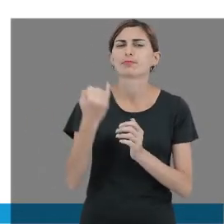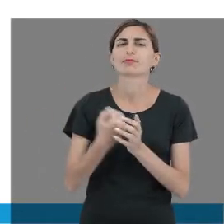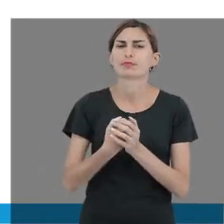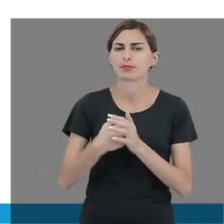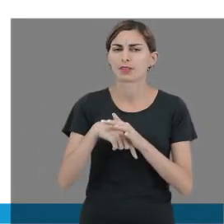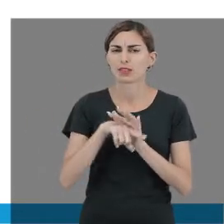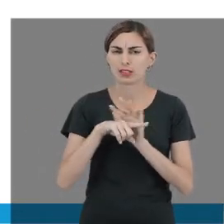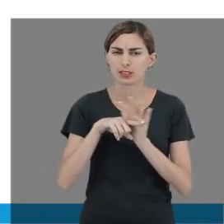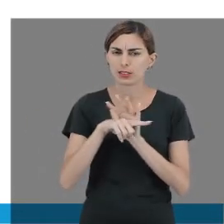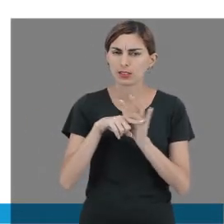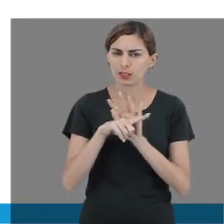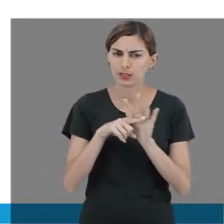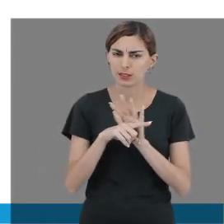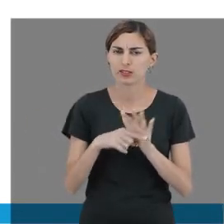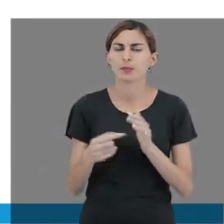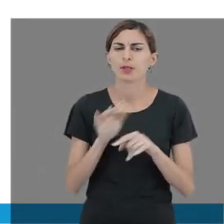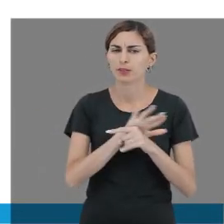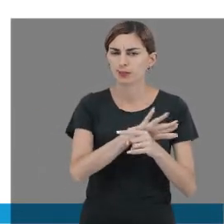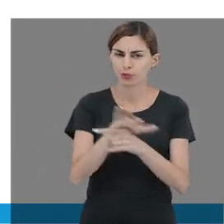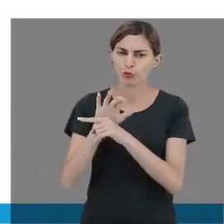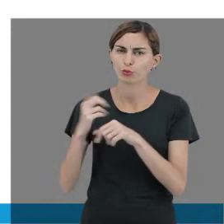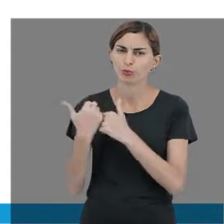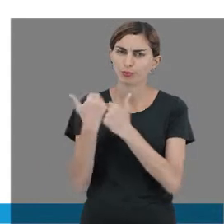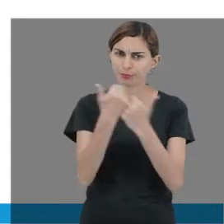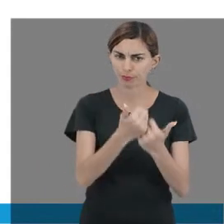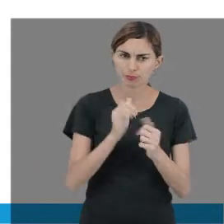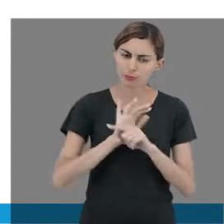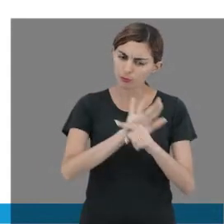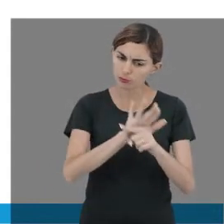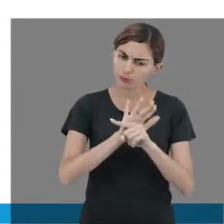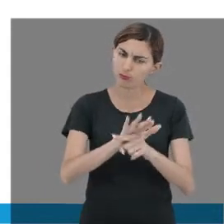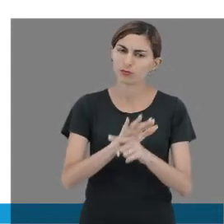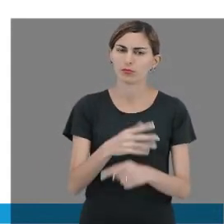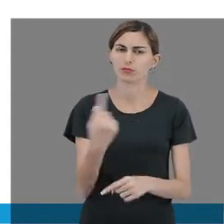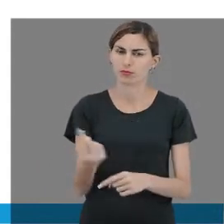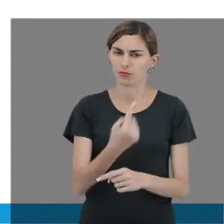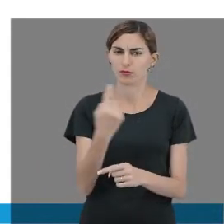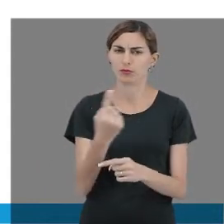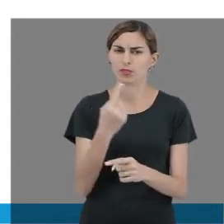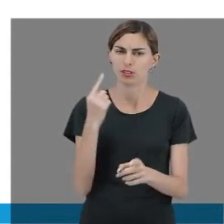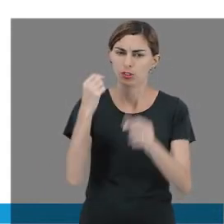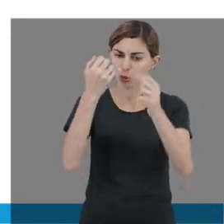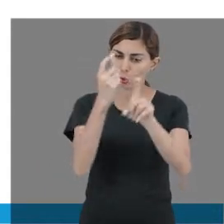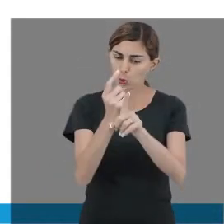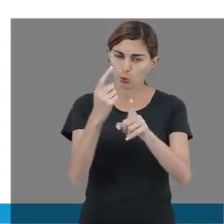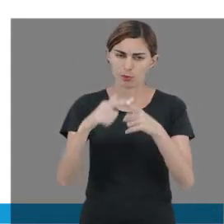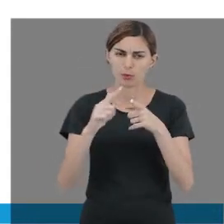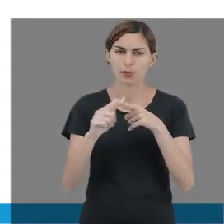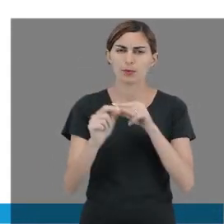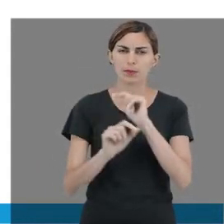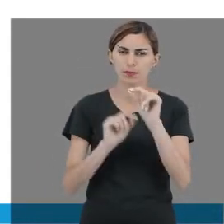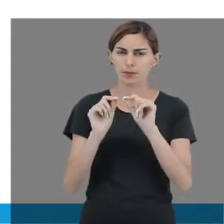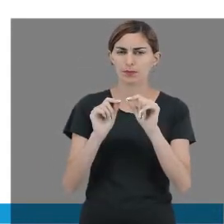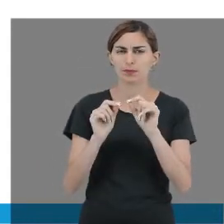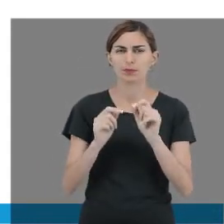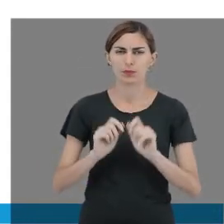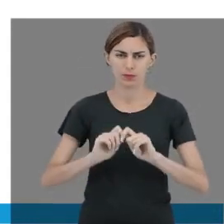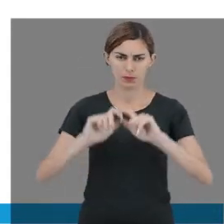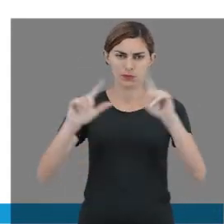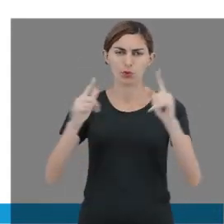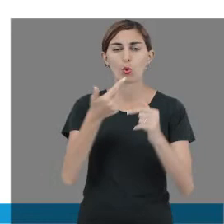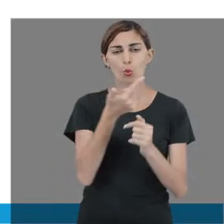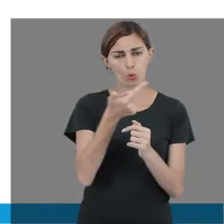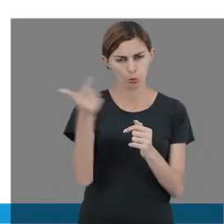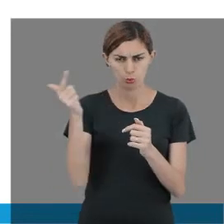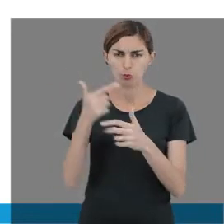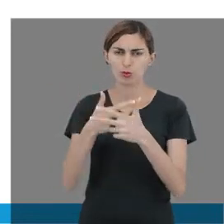exames complementares, eles dão um suporte, mas eles sozinhos não definem muito, né? E outra coisa que